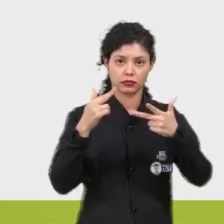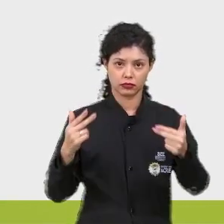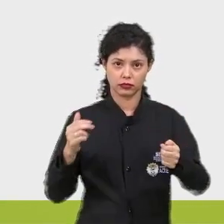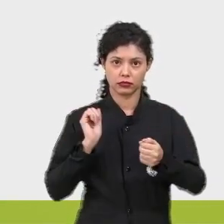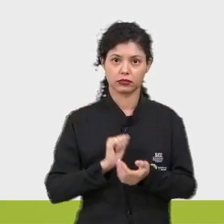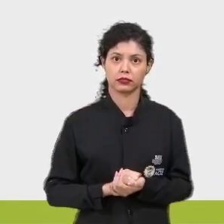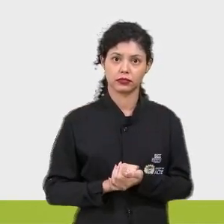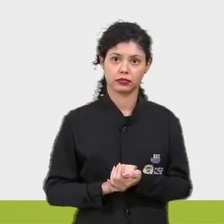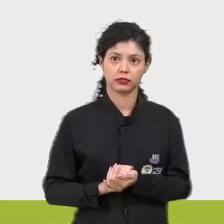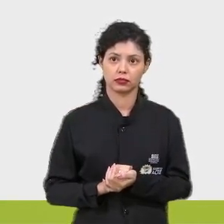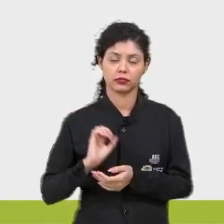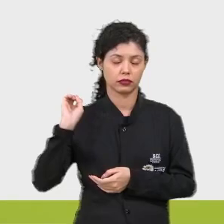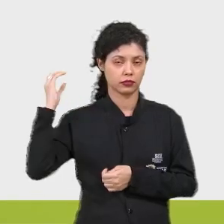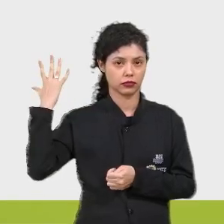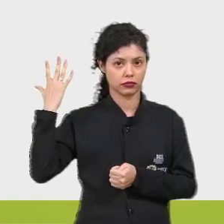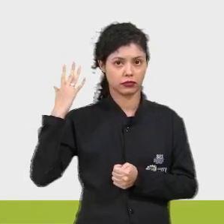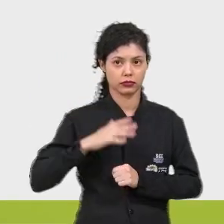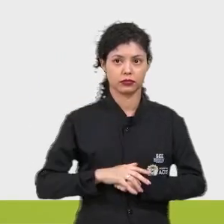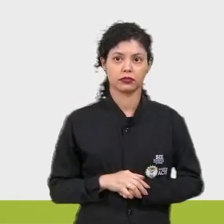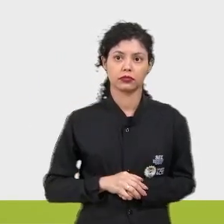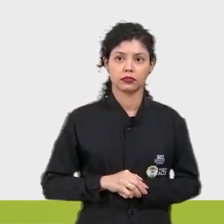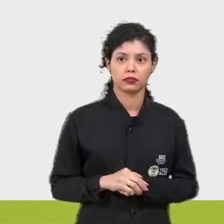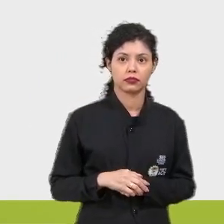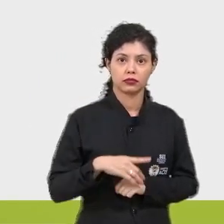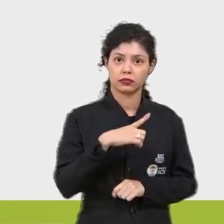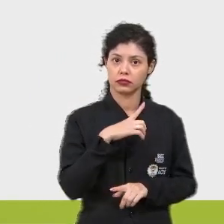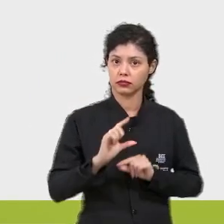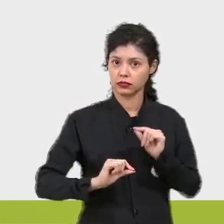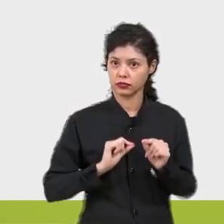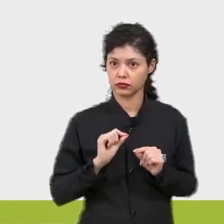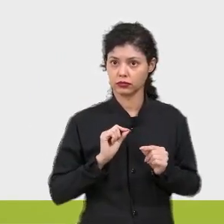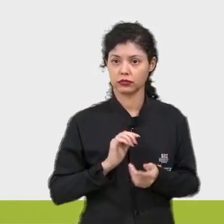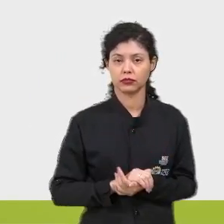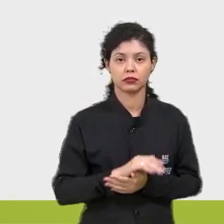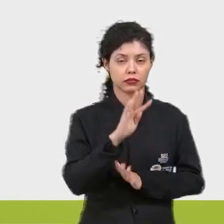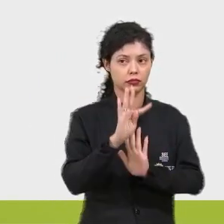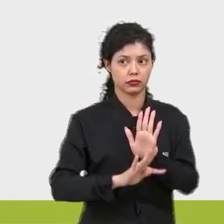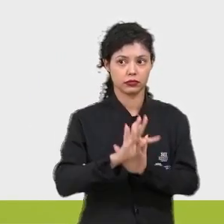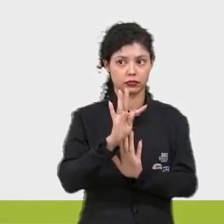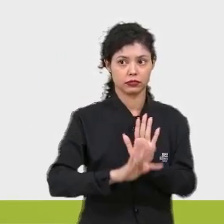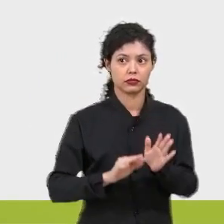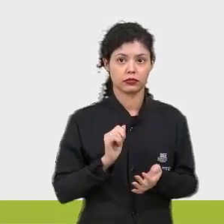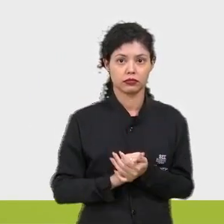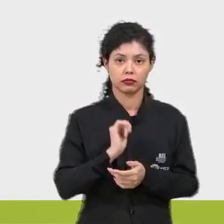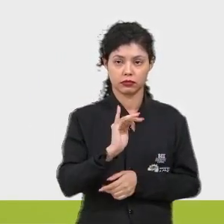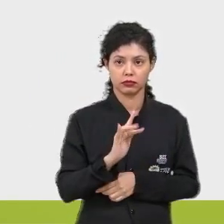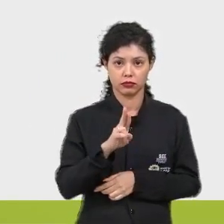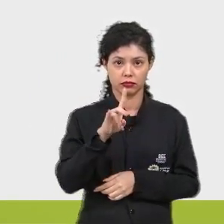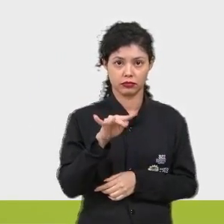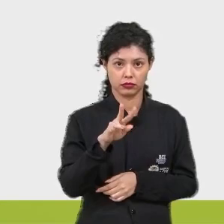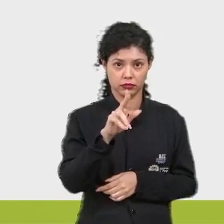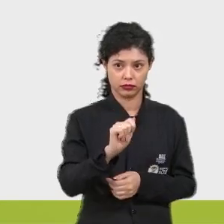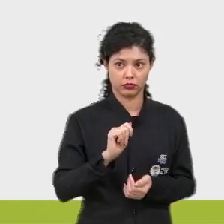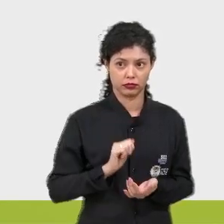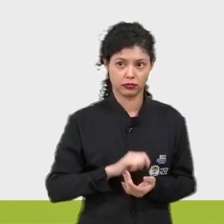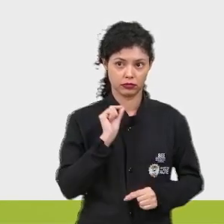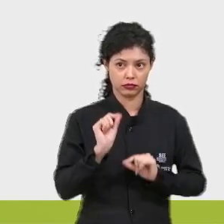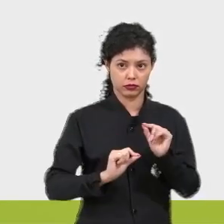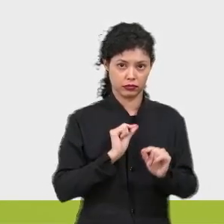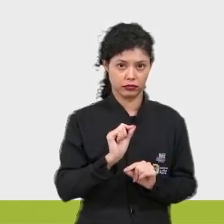objeto, um acontecimento. Nós temos também o texto injuntivo. Esse